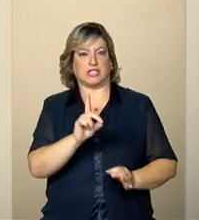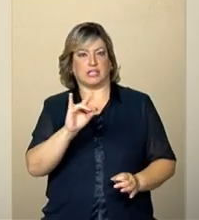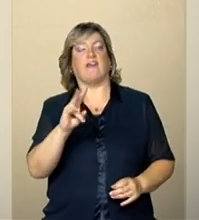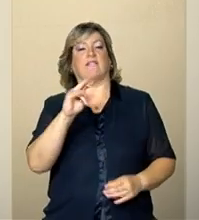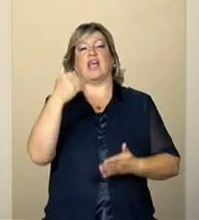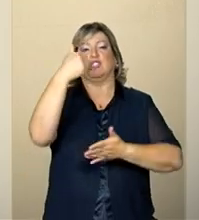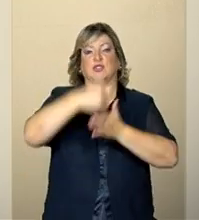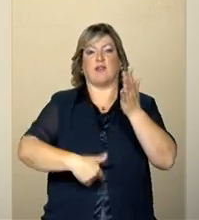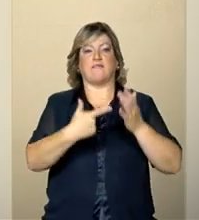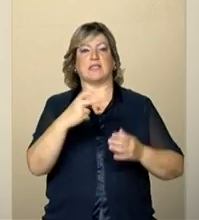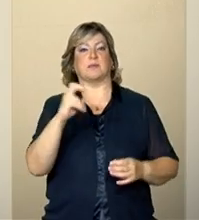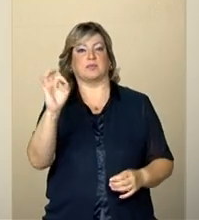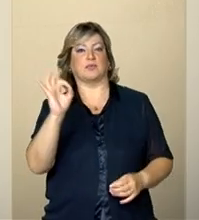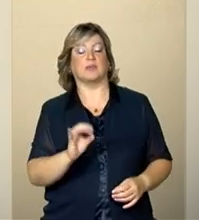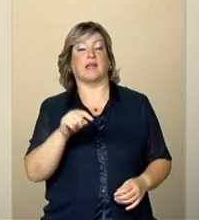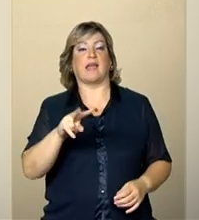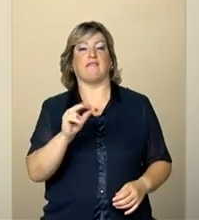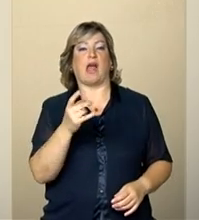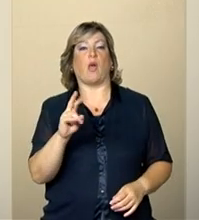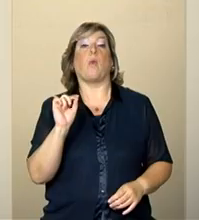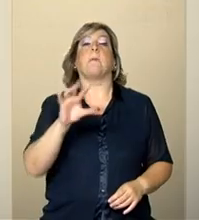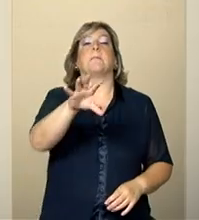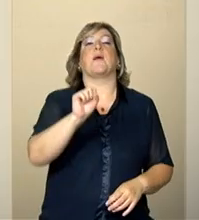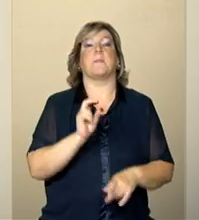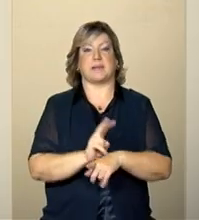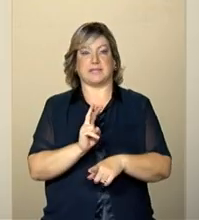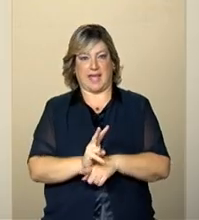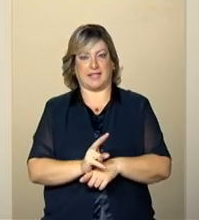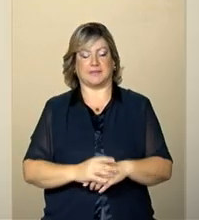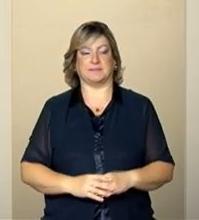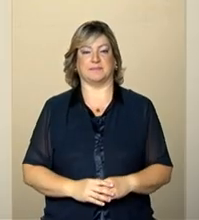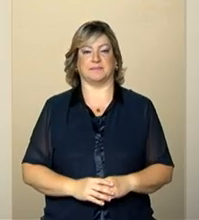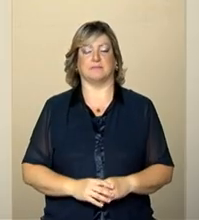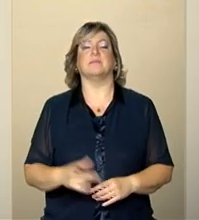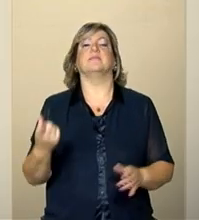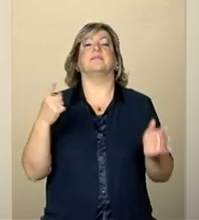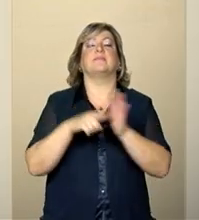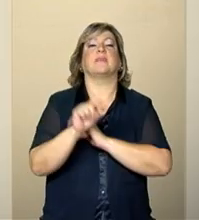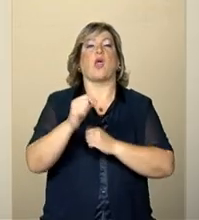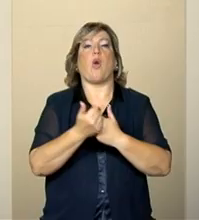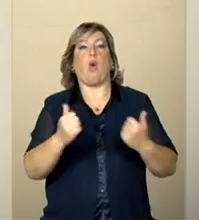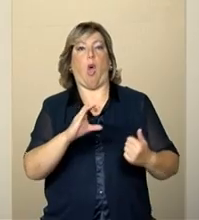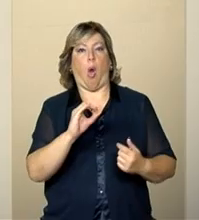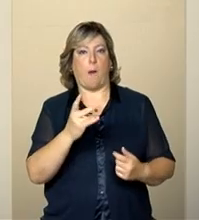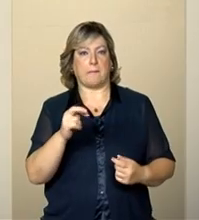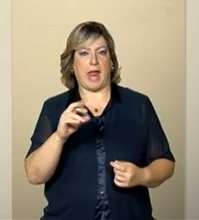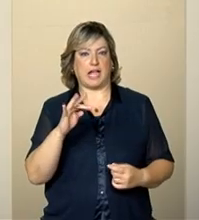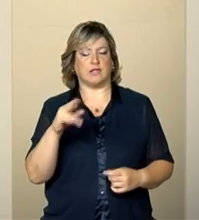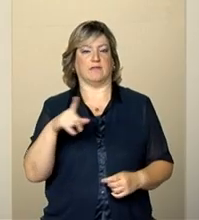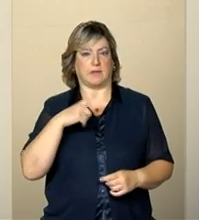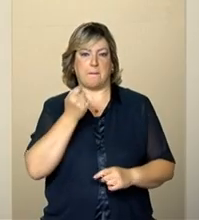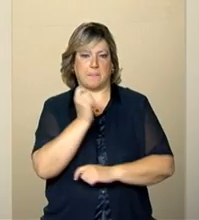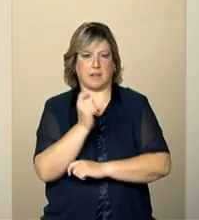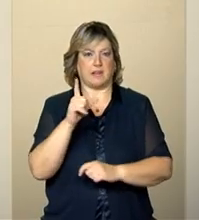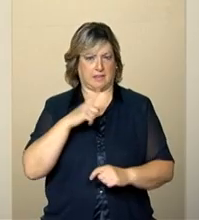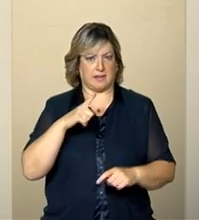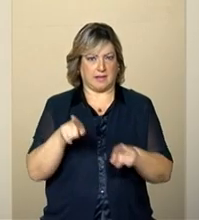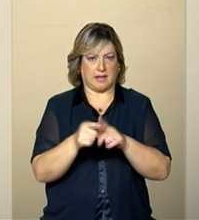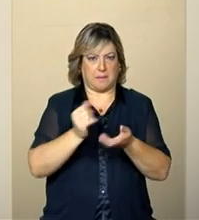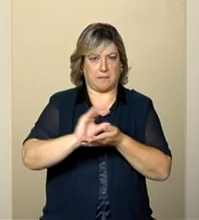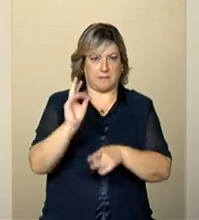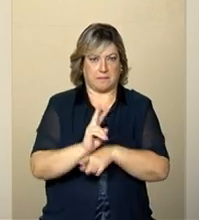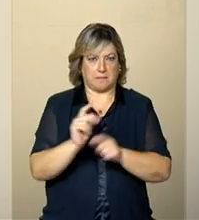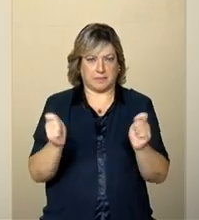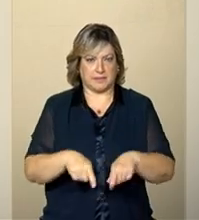25% sobre o valor que ele tomou emprestado e as cooperativas de pescadores também terão uma linha especial de crédito olha